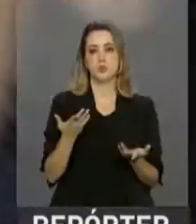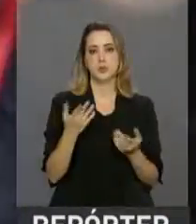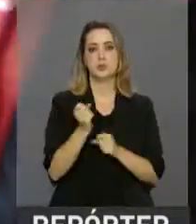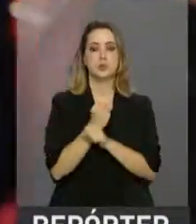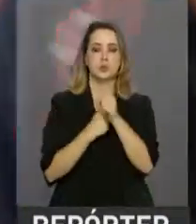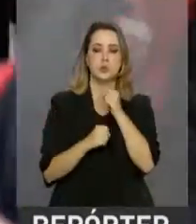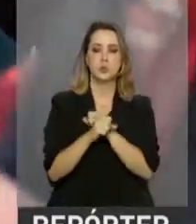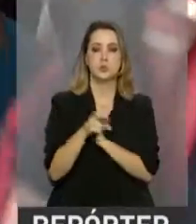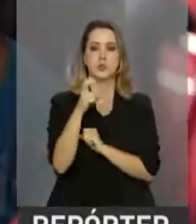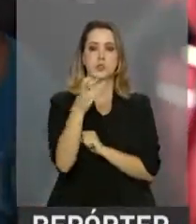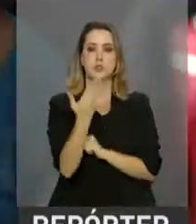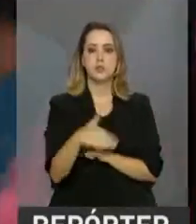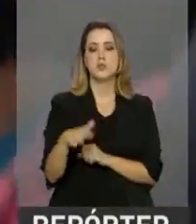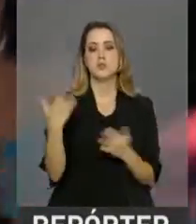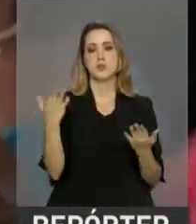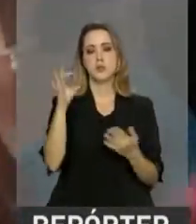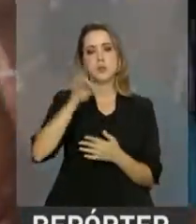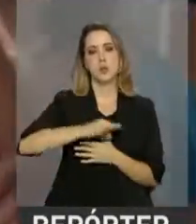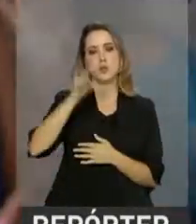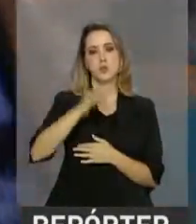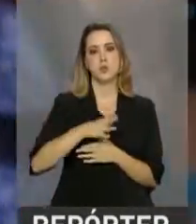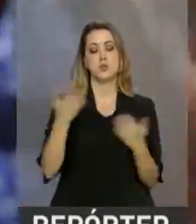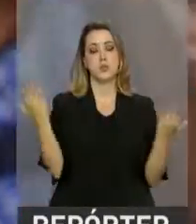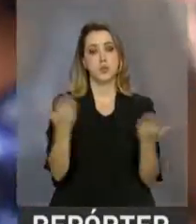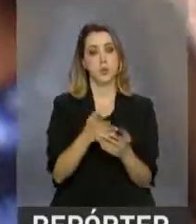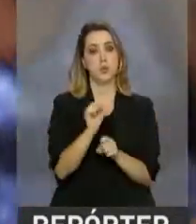com a doença. Nesse ano, passou para